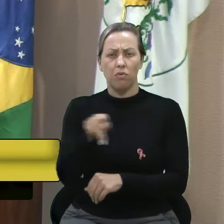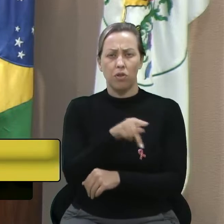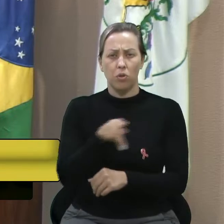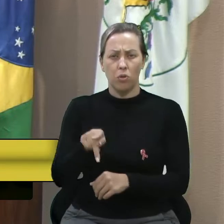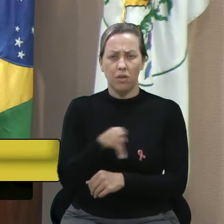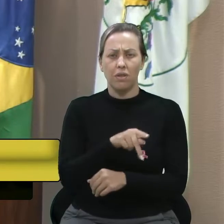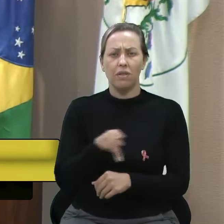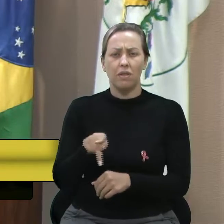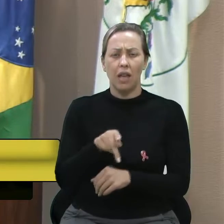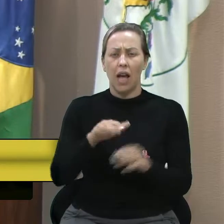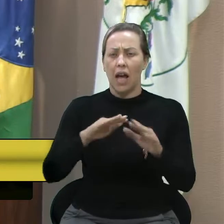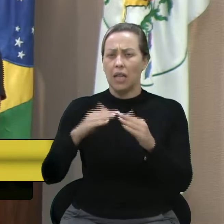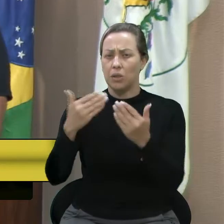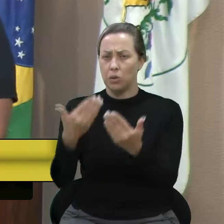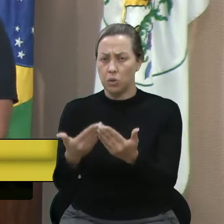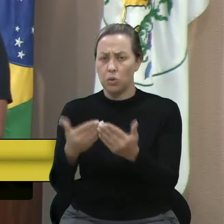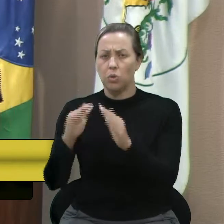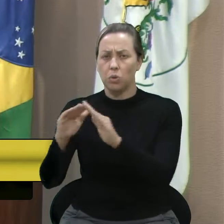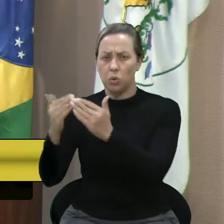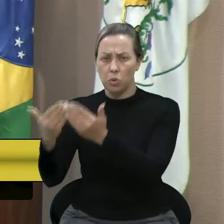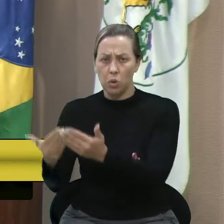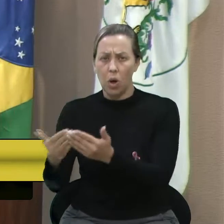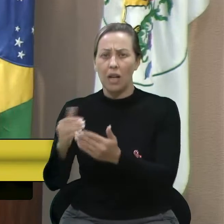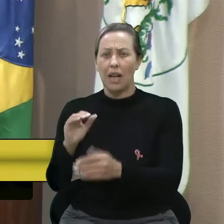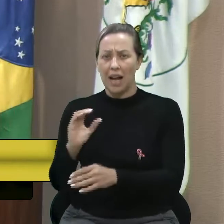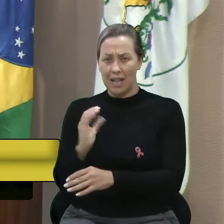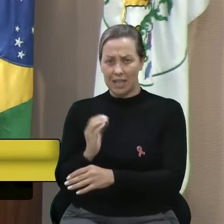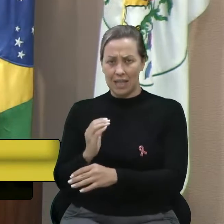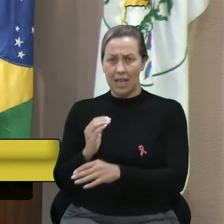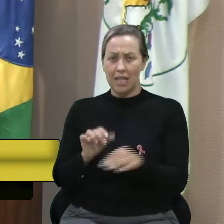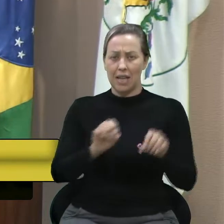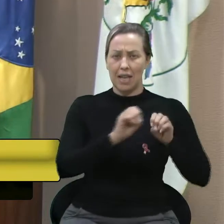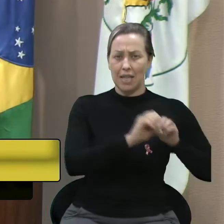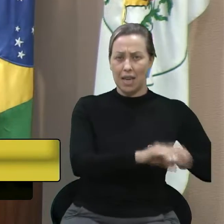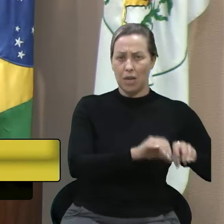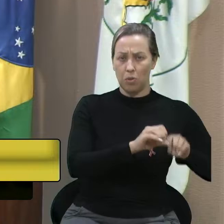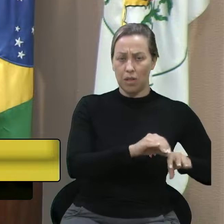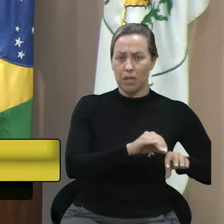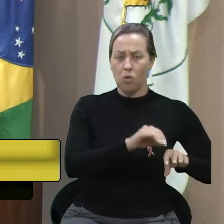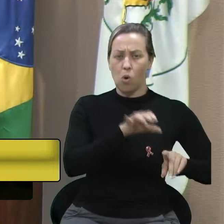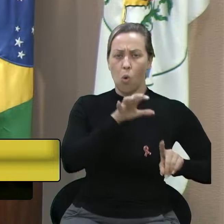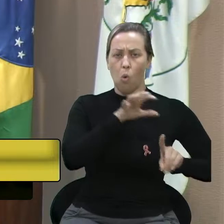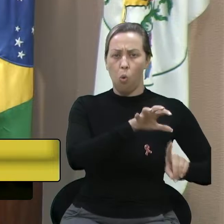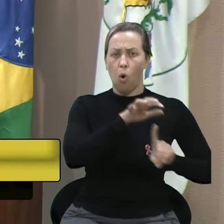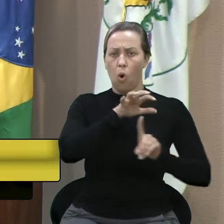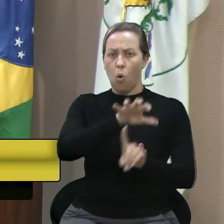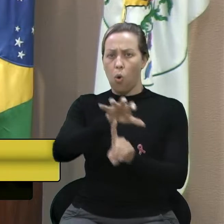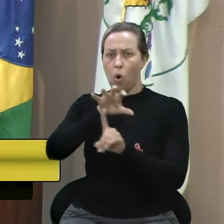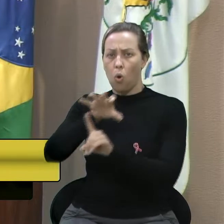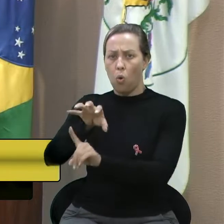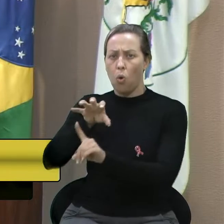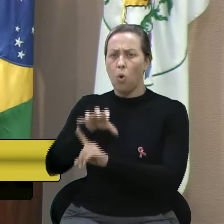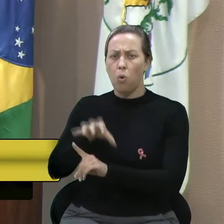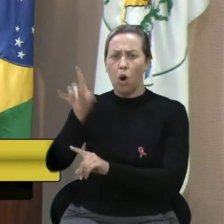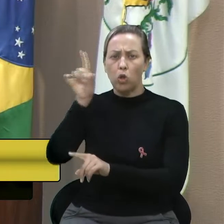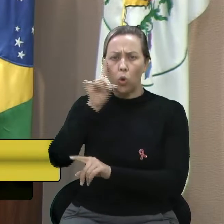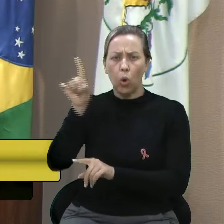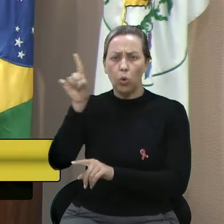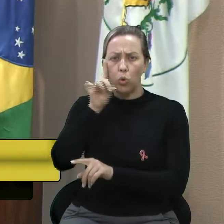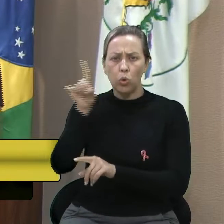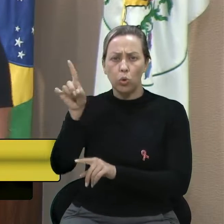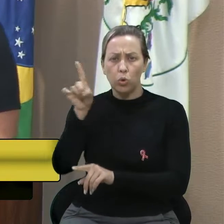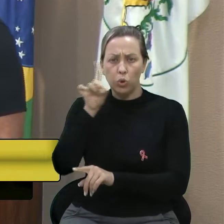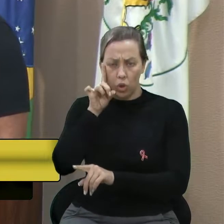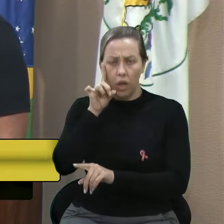professores, as escolas, a ciência e a educação são atacados cotidianamente,